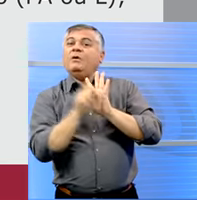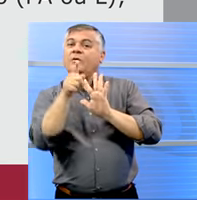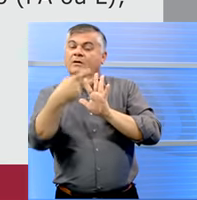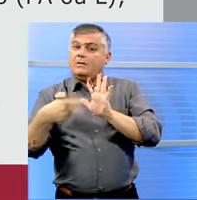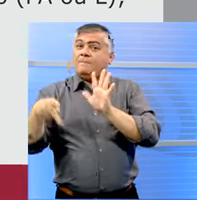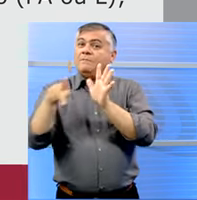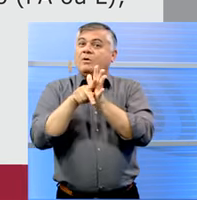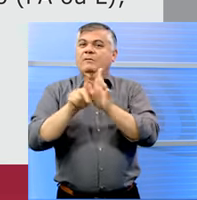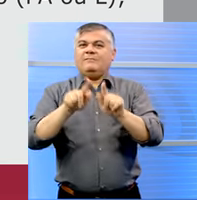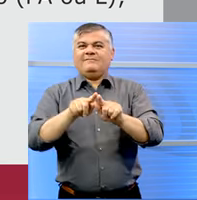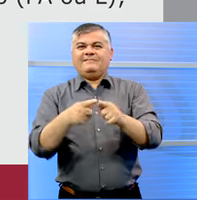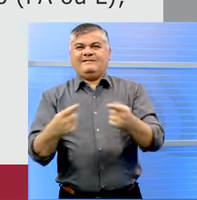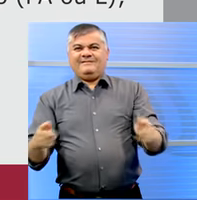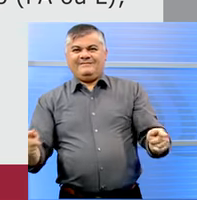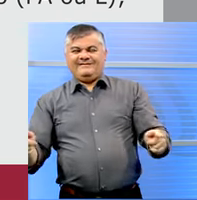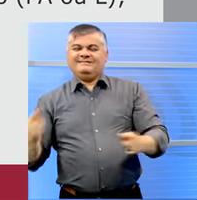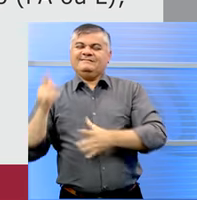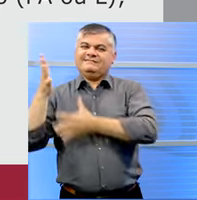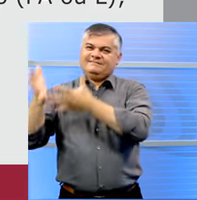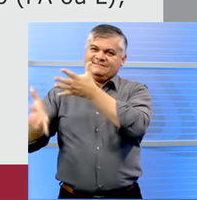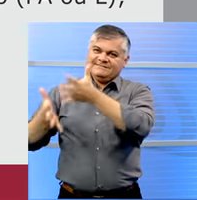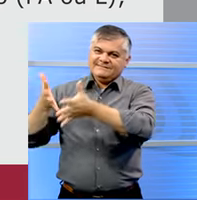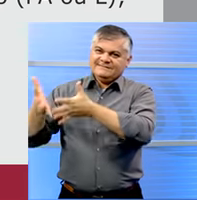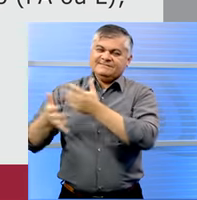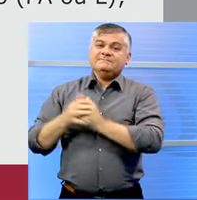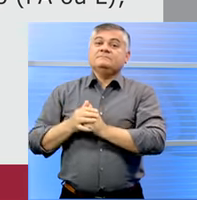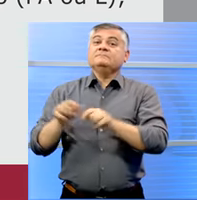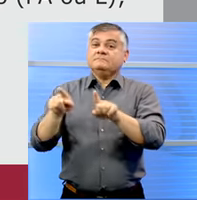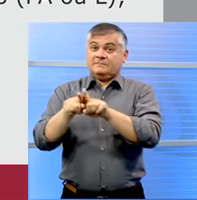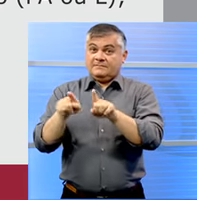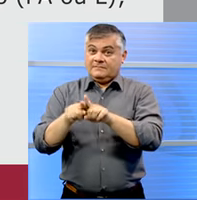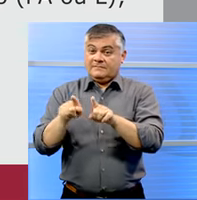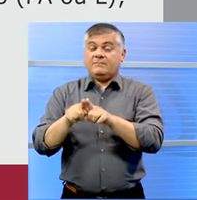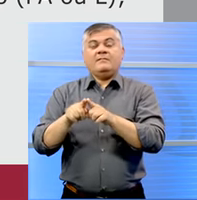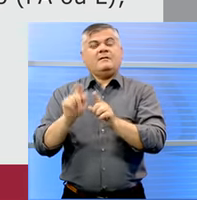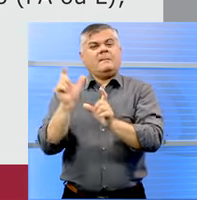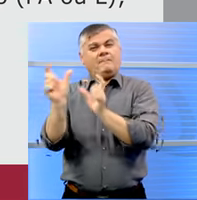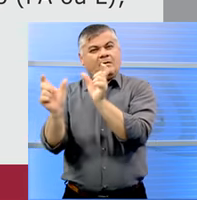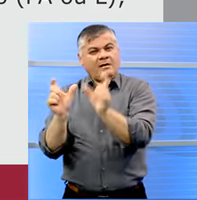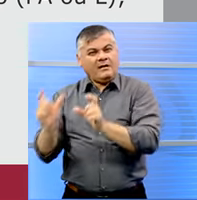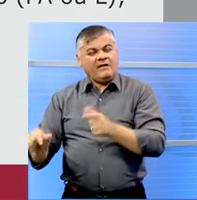estrutura gramatical da língua de sinais, da estrutura fonológica.